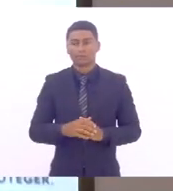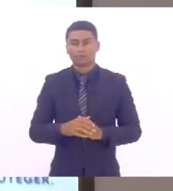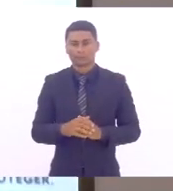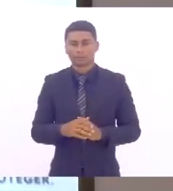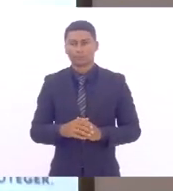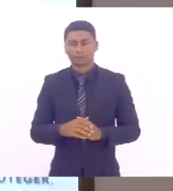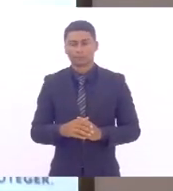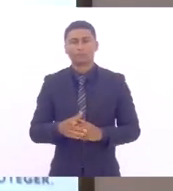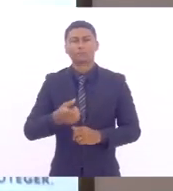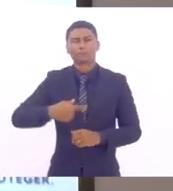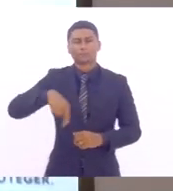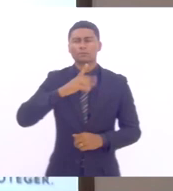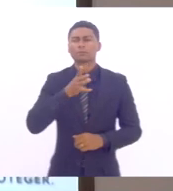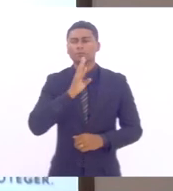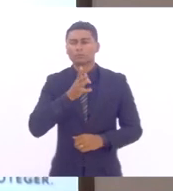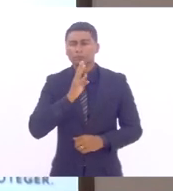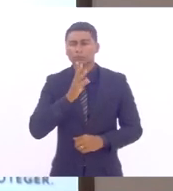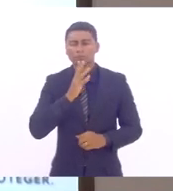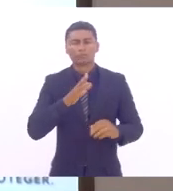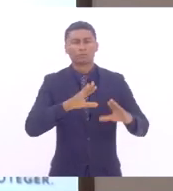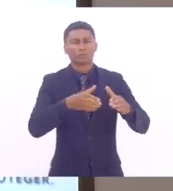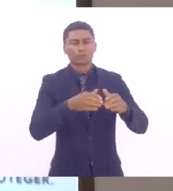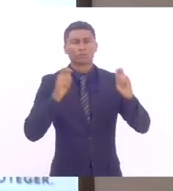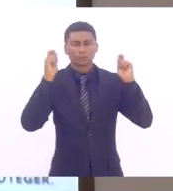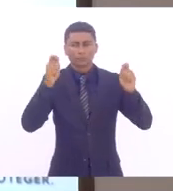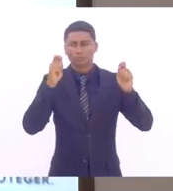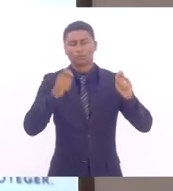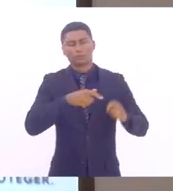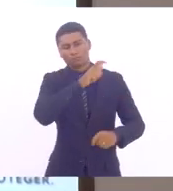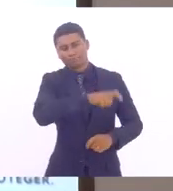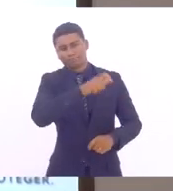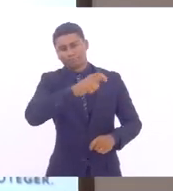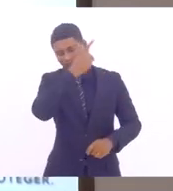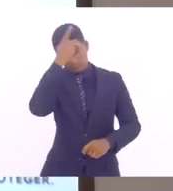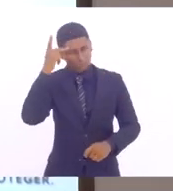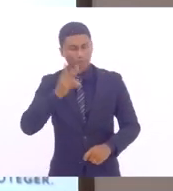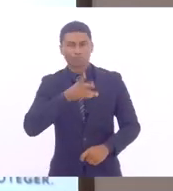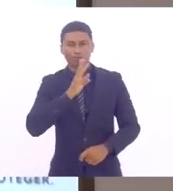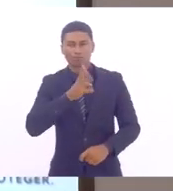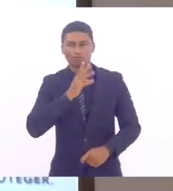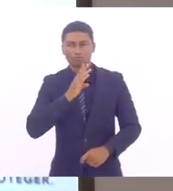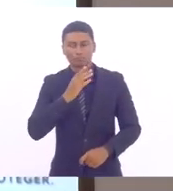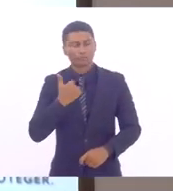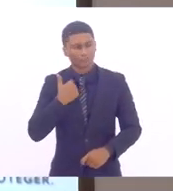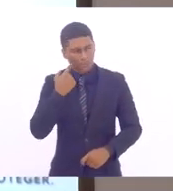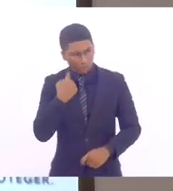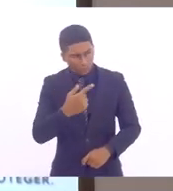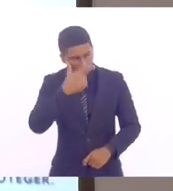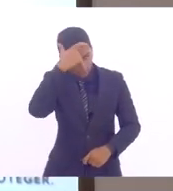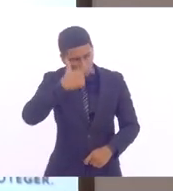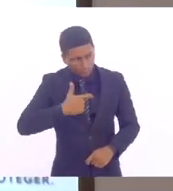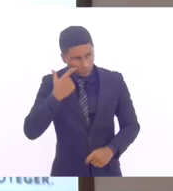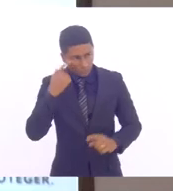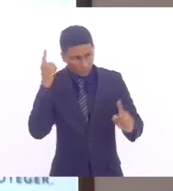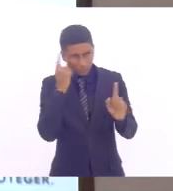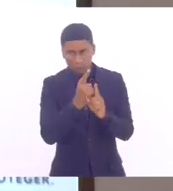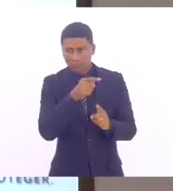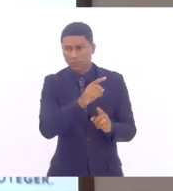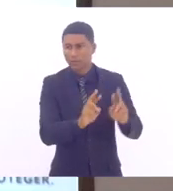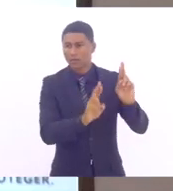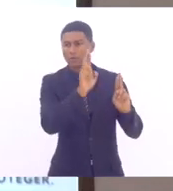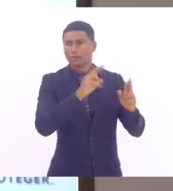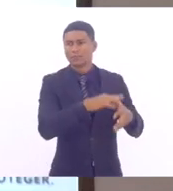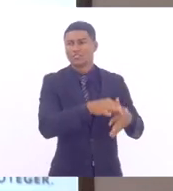organizadas, conhecemos todos os membros, os componentes há anos. Né? Então a gente consegue identificar no meio deles quem são as